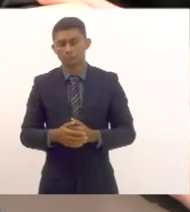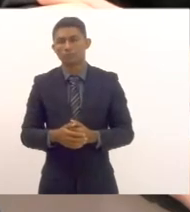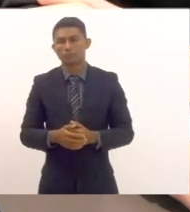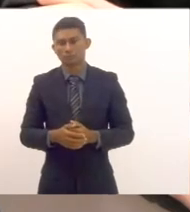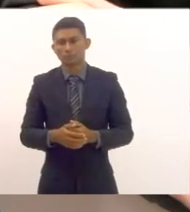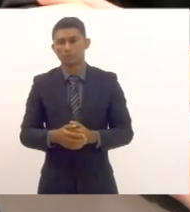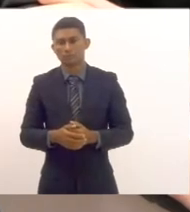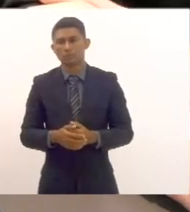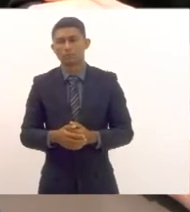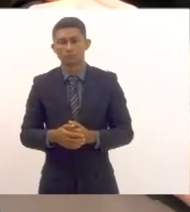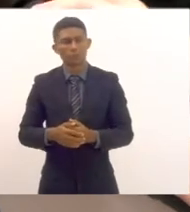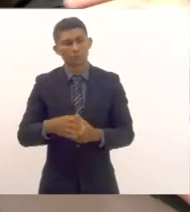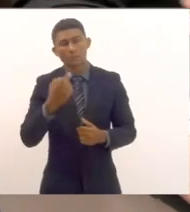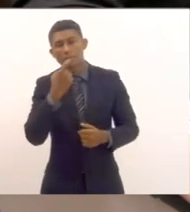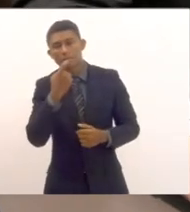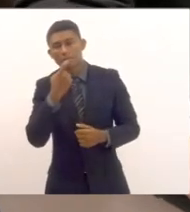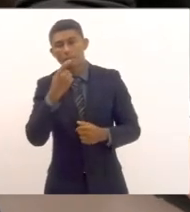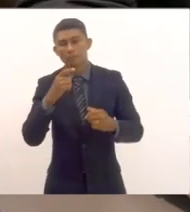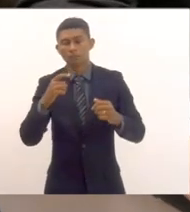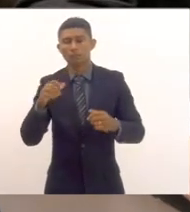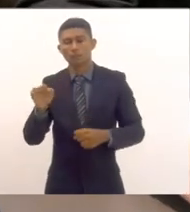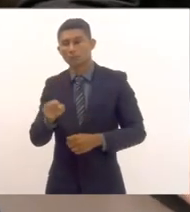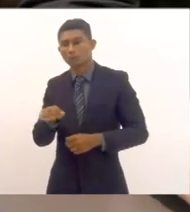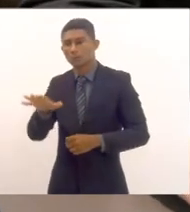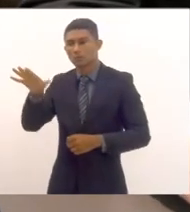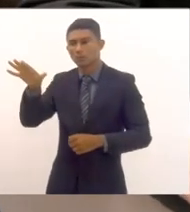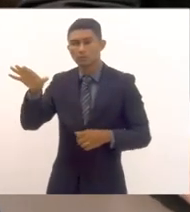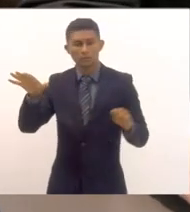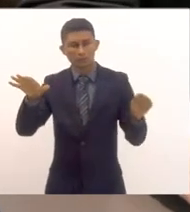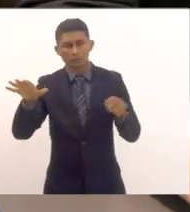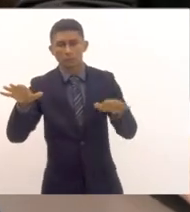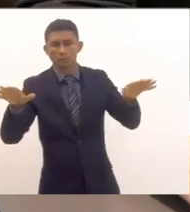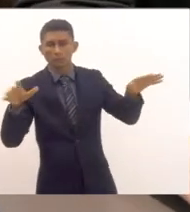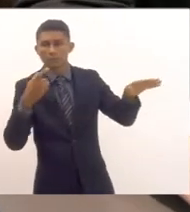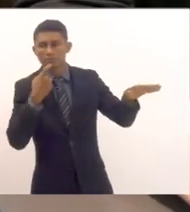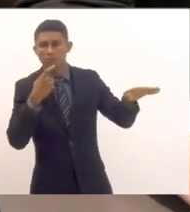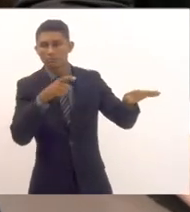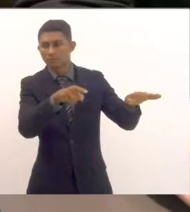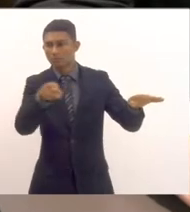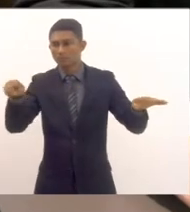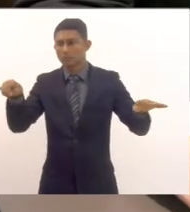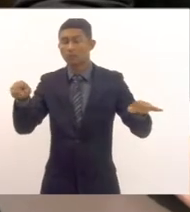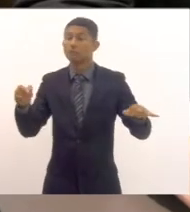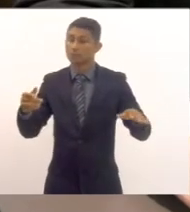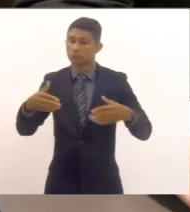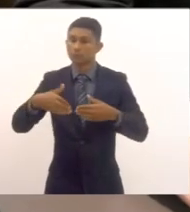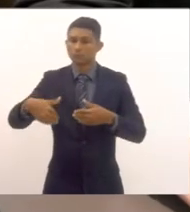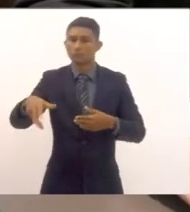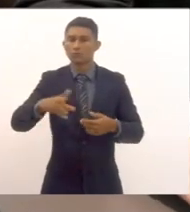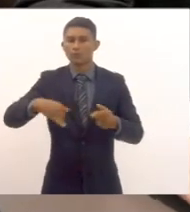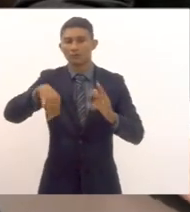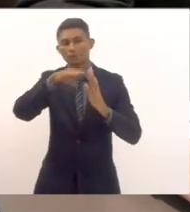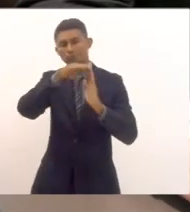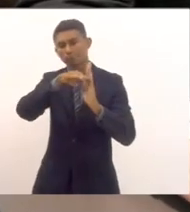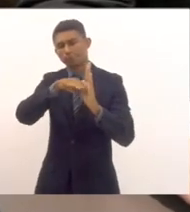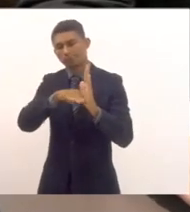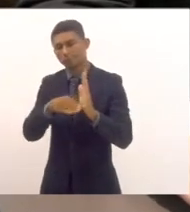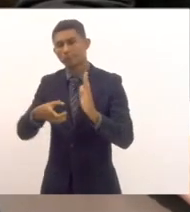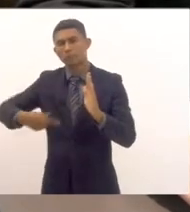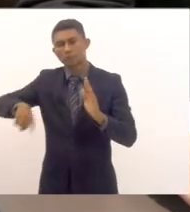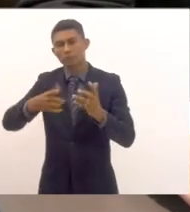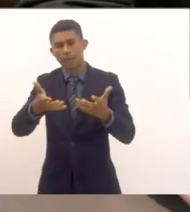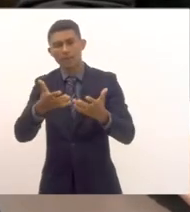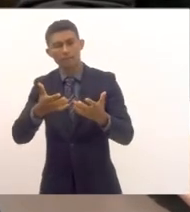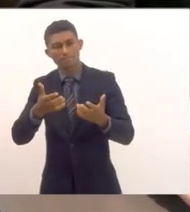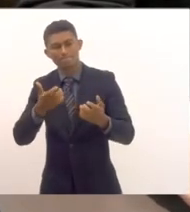do Entorno nas comunidades e vamos em breve desenvolver um programa para isso para plantar mais